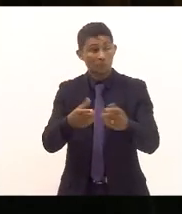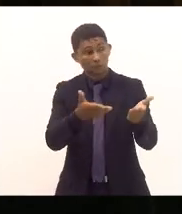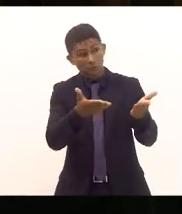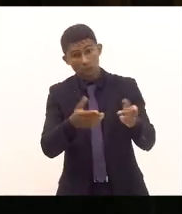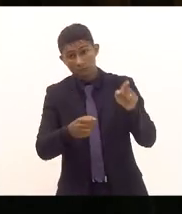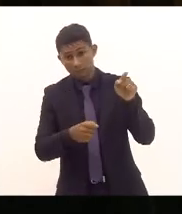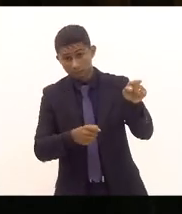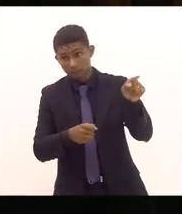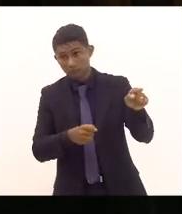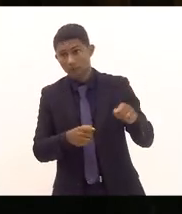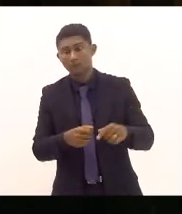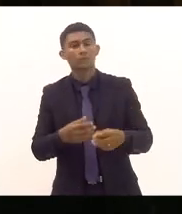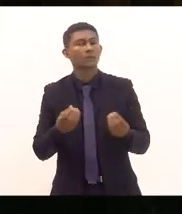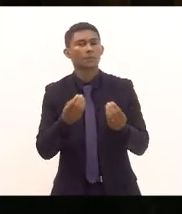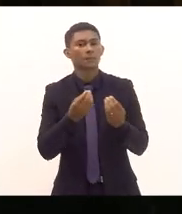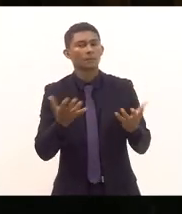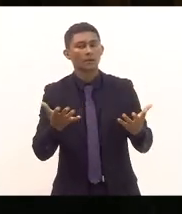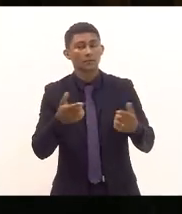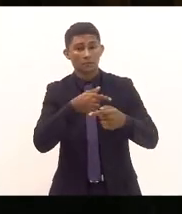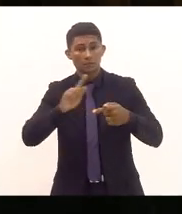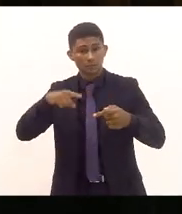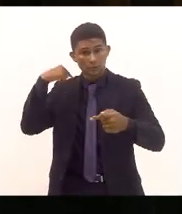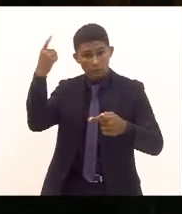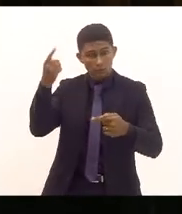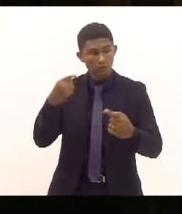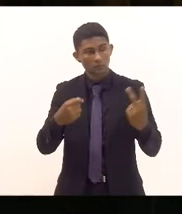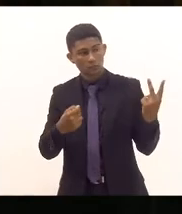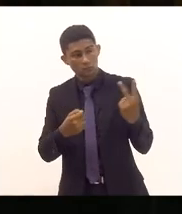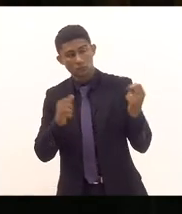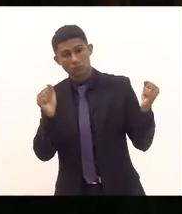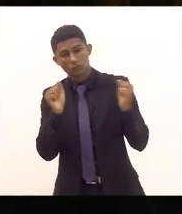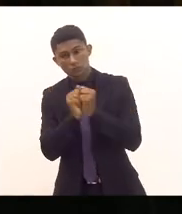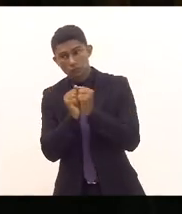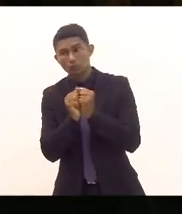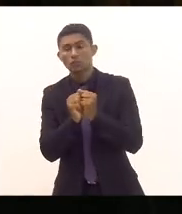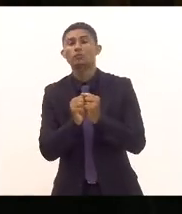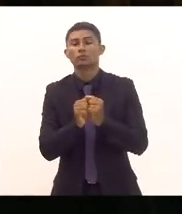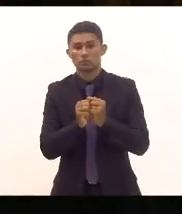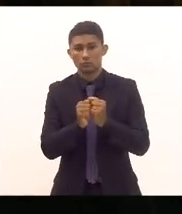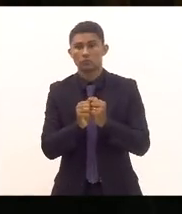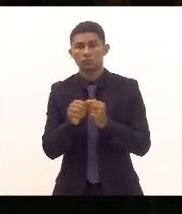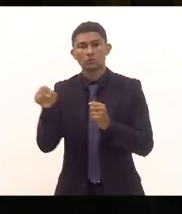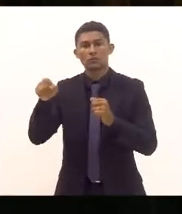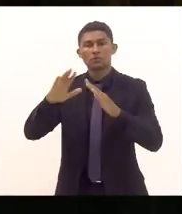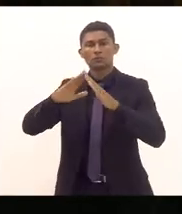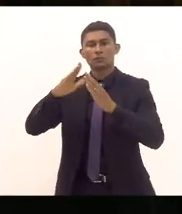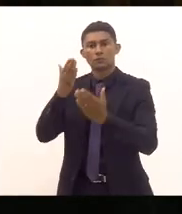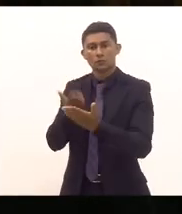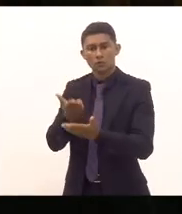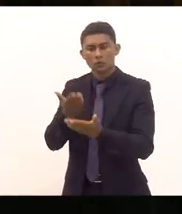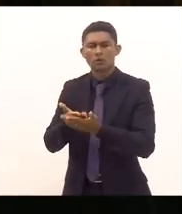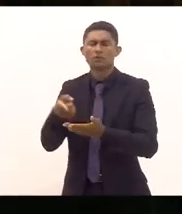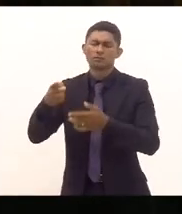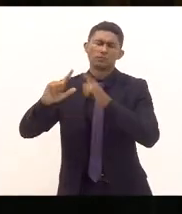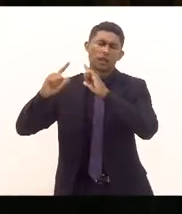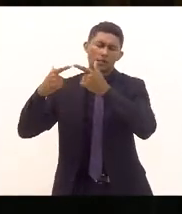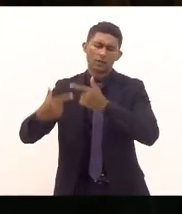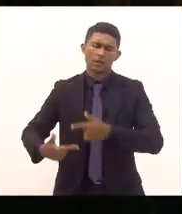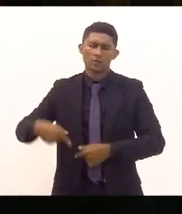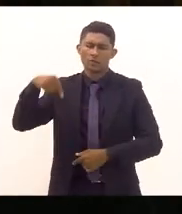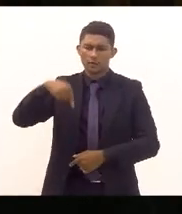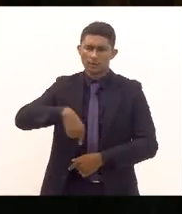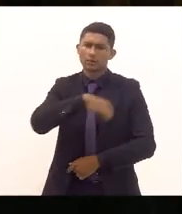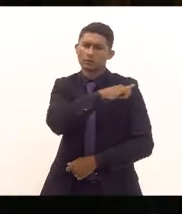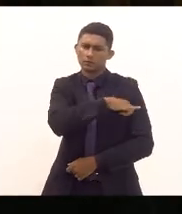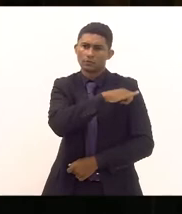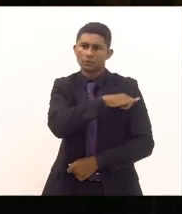vossa excelência para que na praça próxima semana esteja comigo é justamente um dos colégios mais tradicionais do Estado do Rio